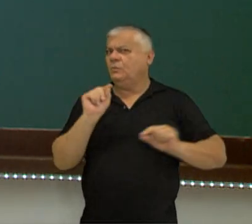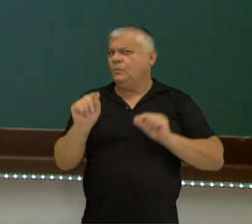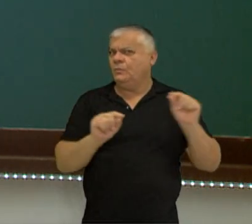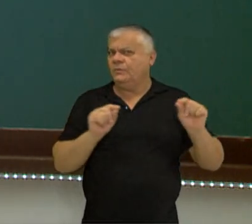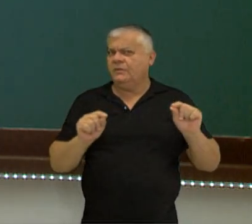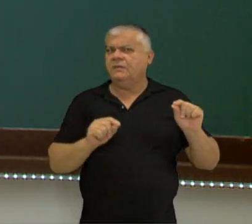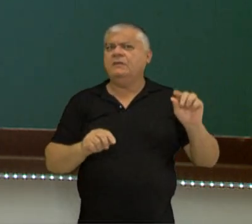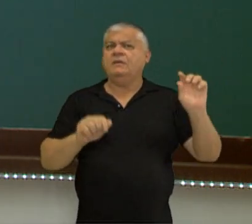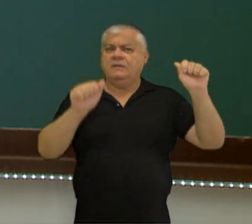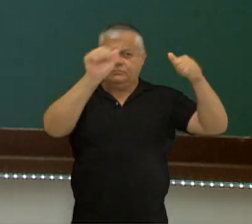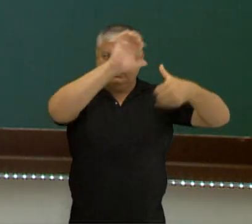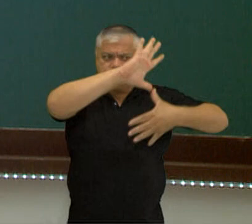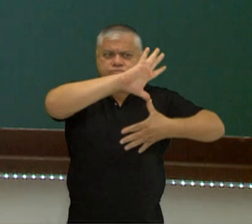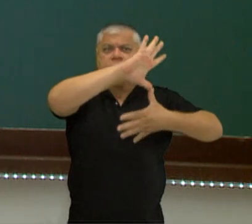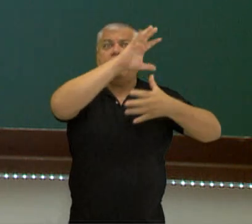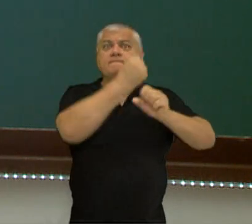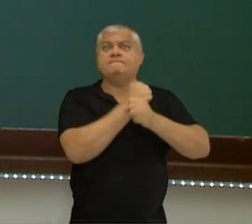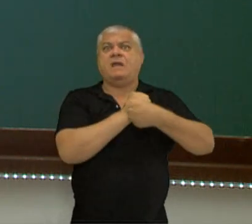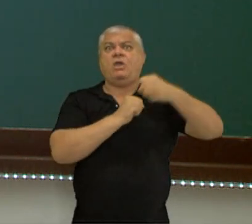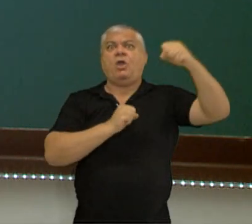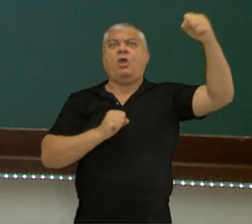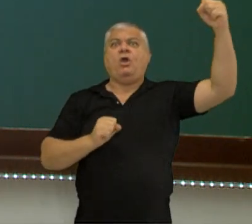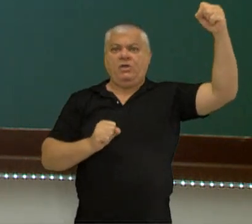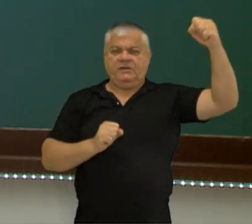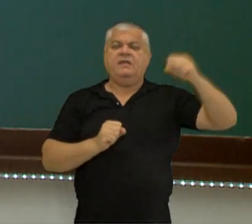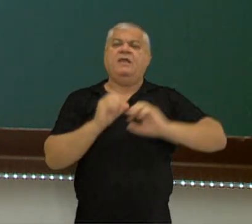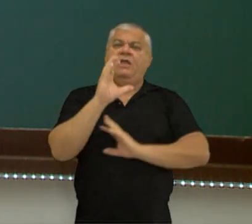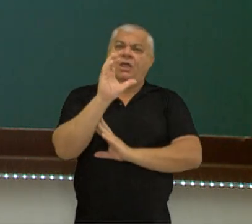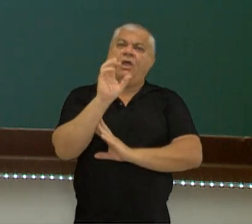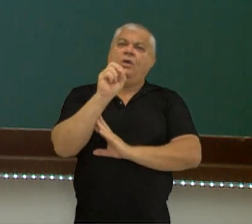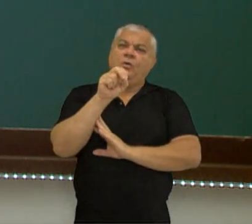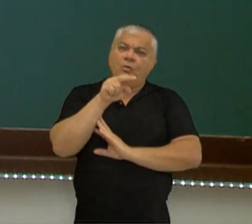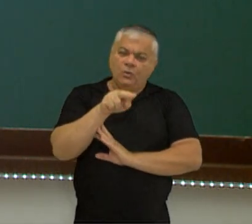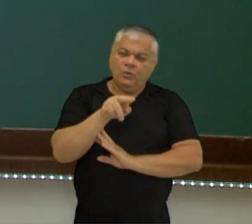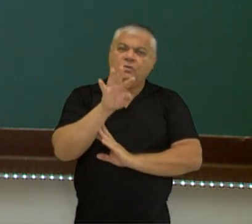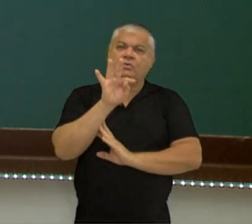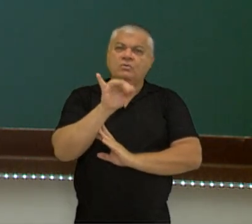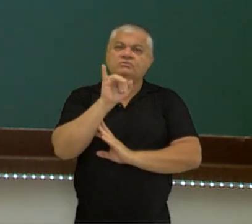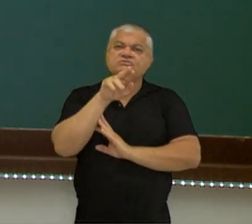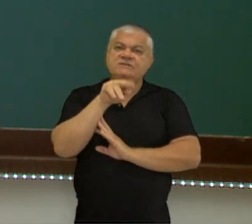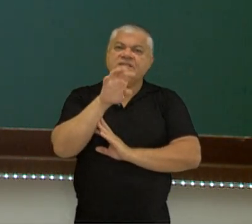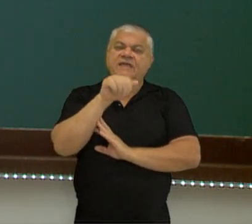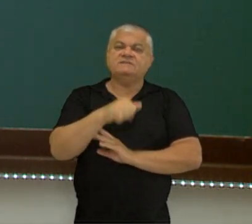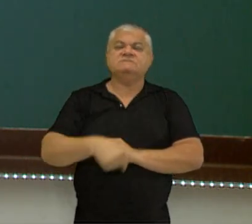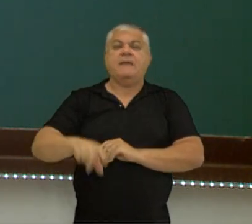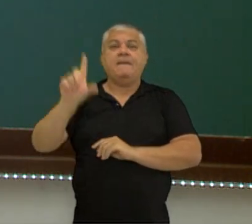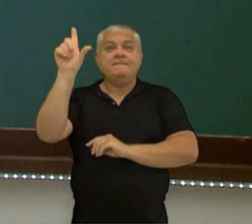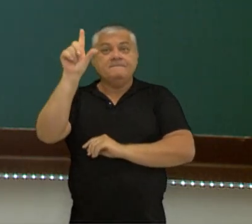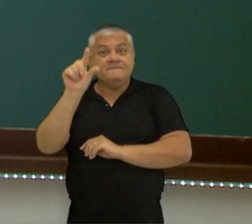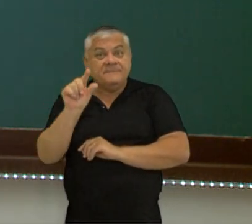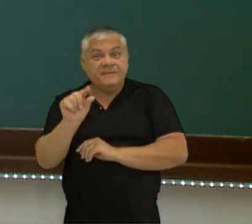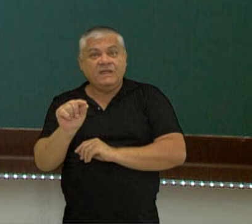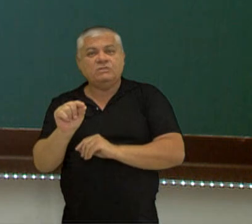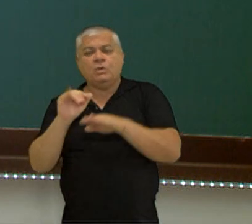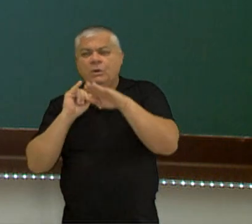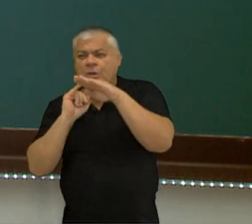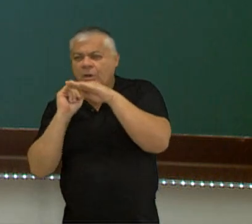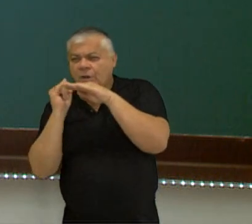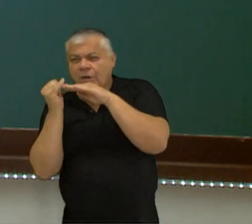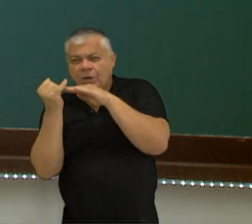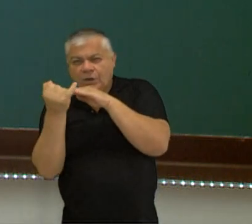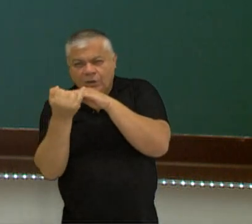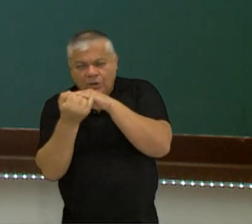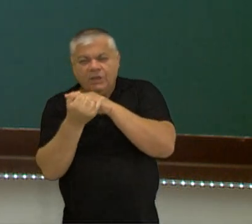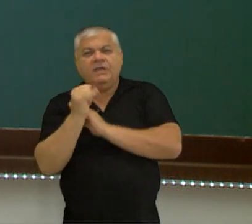o tamanho. Então, as porções maiores são os continentes. As porçõezinhas